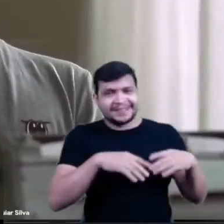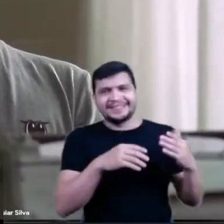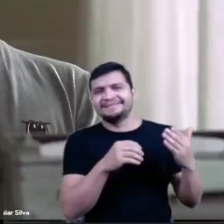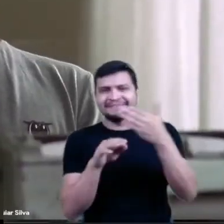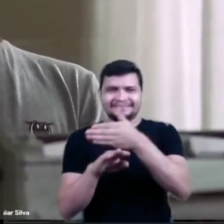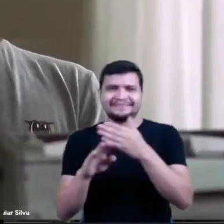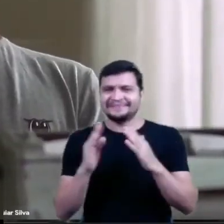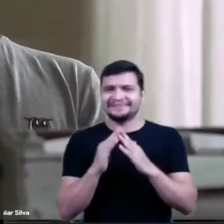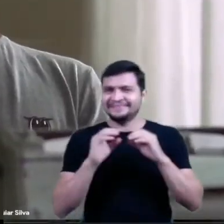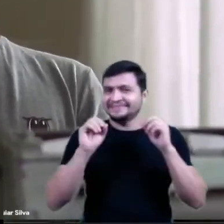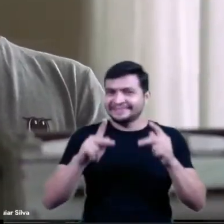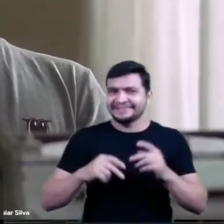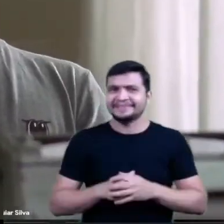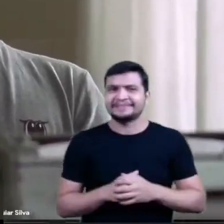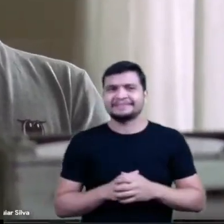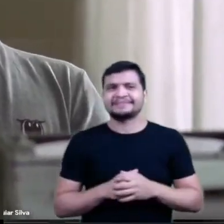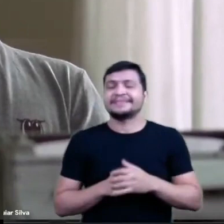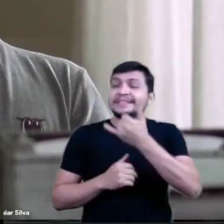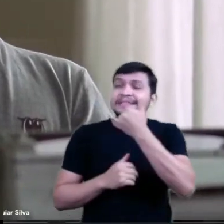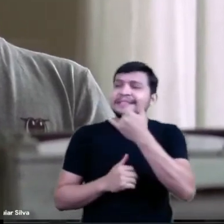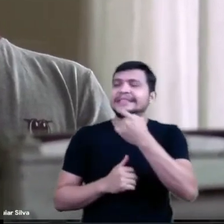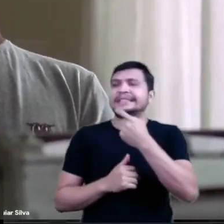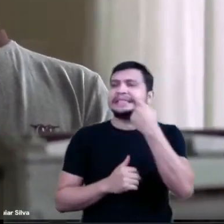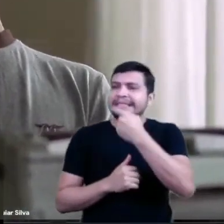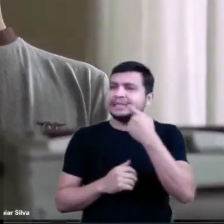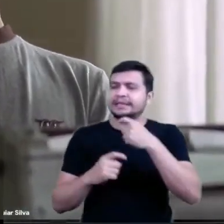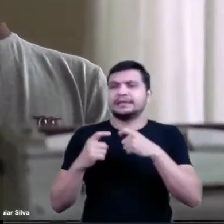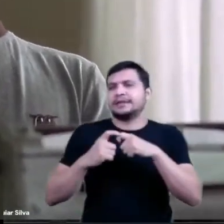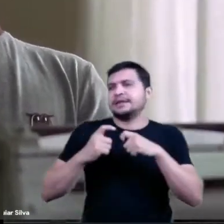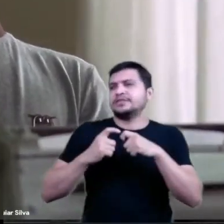Eu posso trazer amanhã pra você. Tá bom.